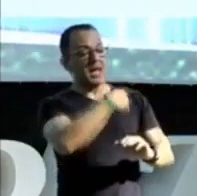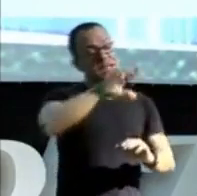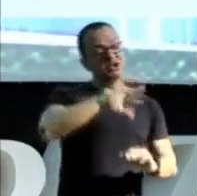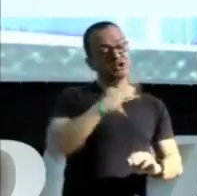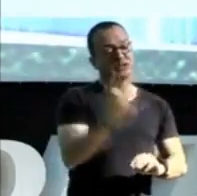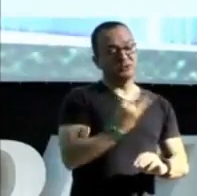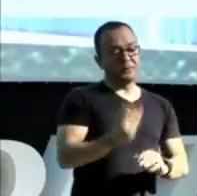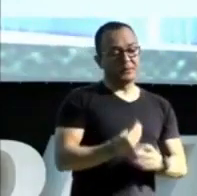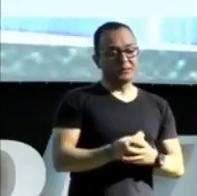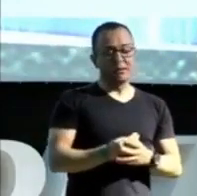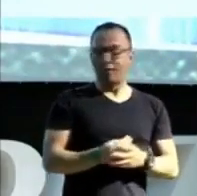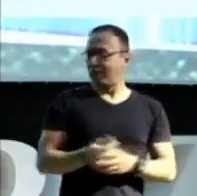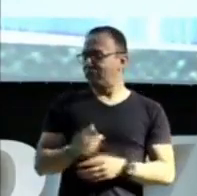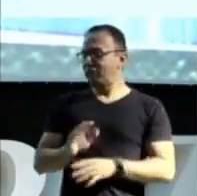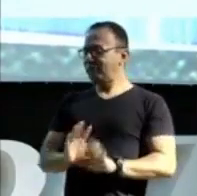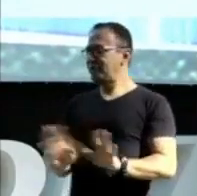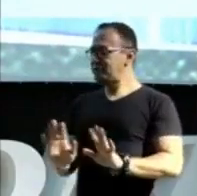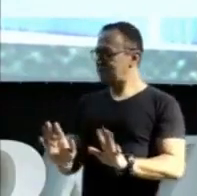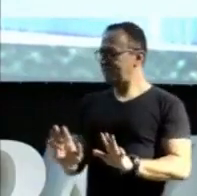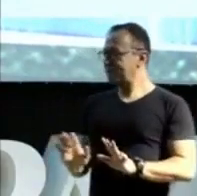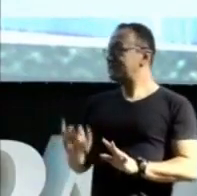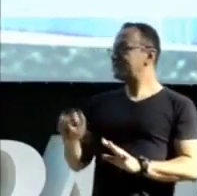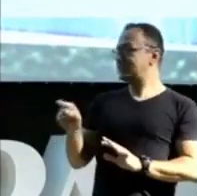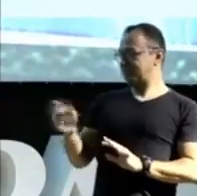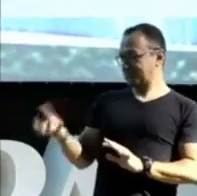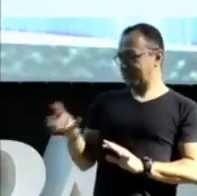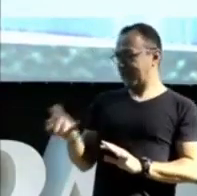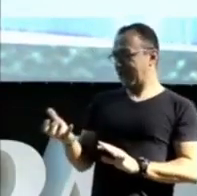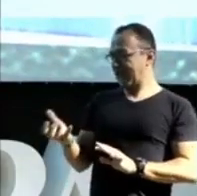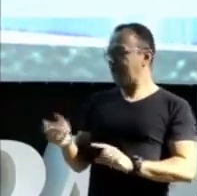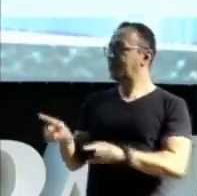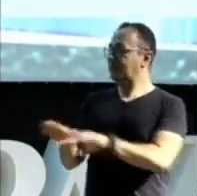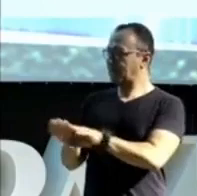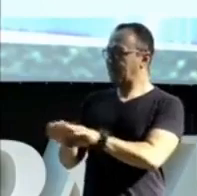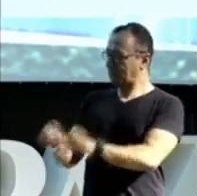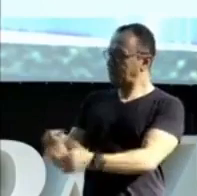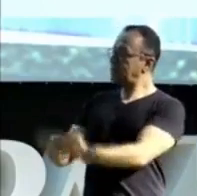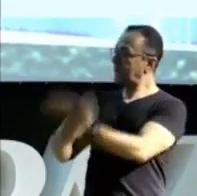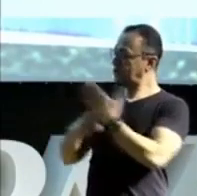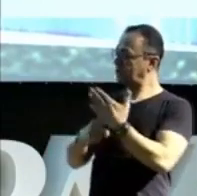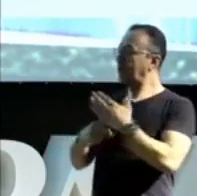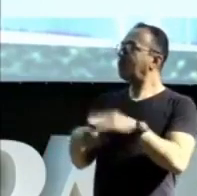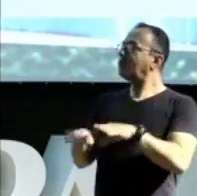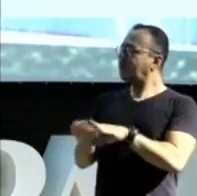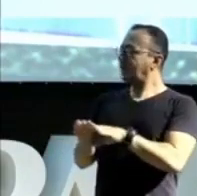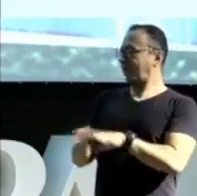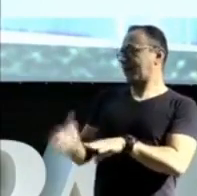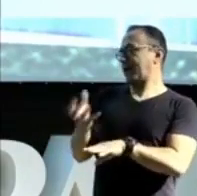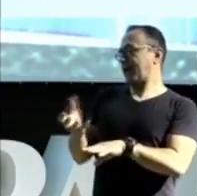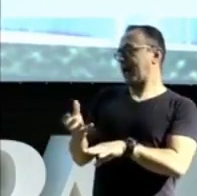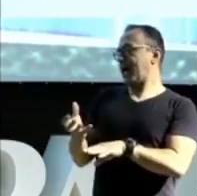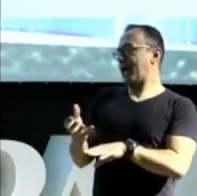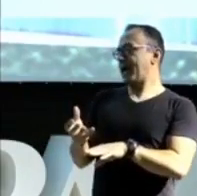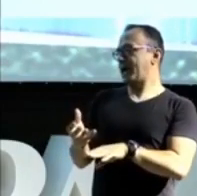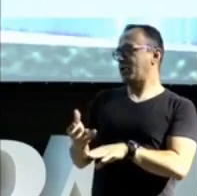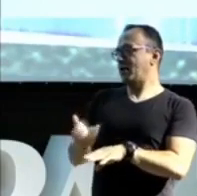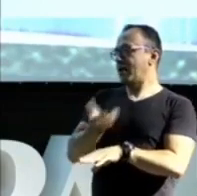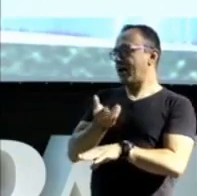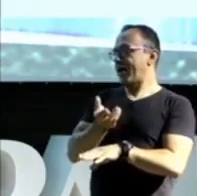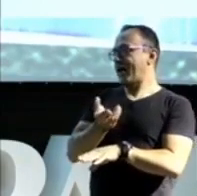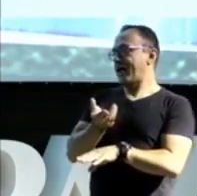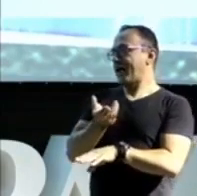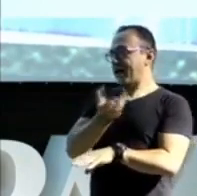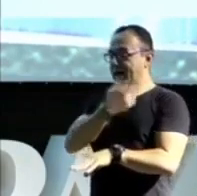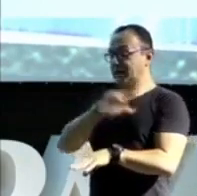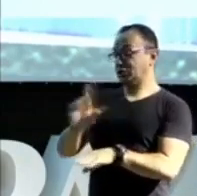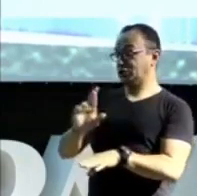realmente num verdadeiro espírita. Nós não estamos aqui para discussões teológicas, exegéticas, nós estamos